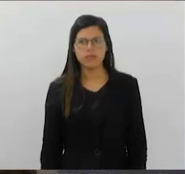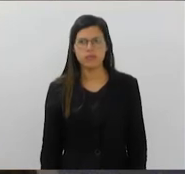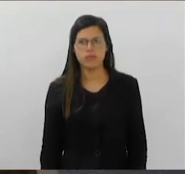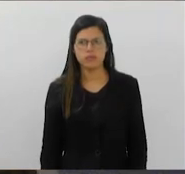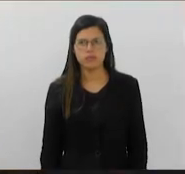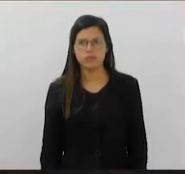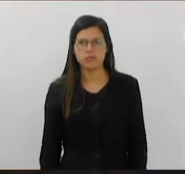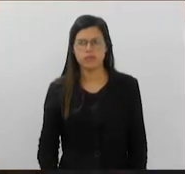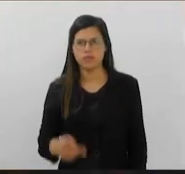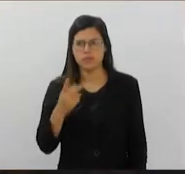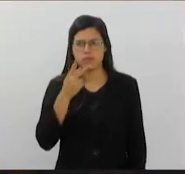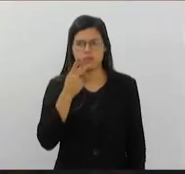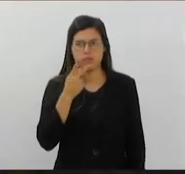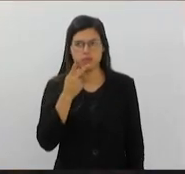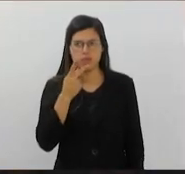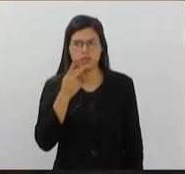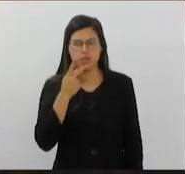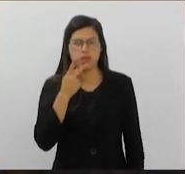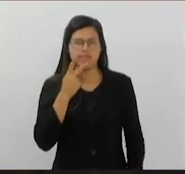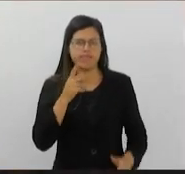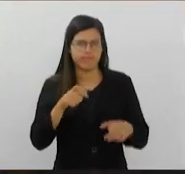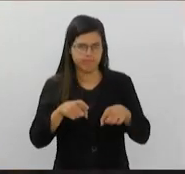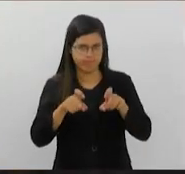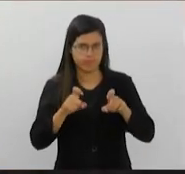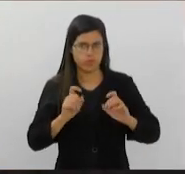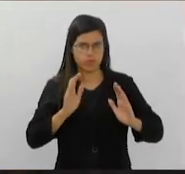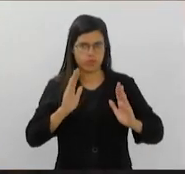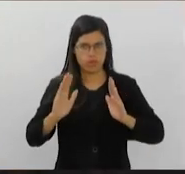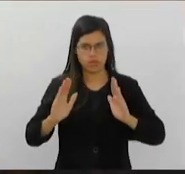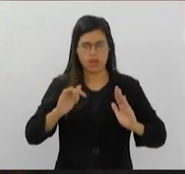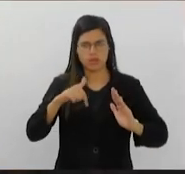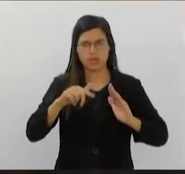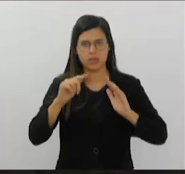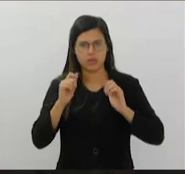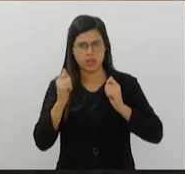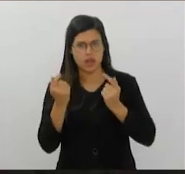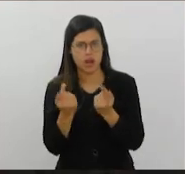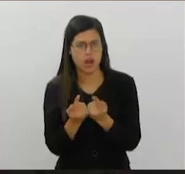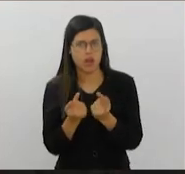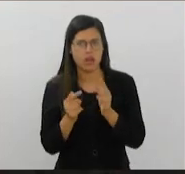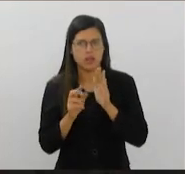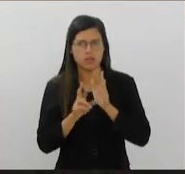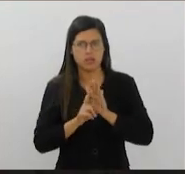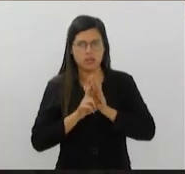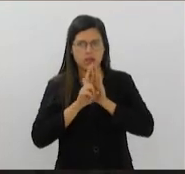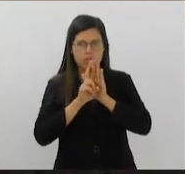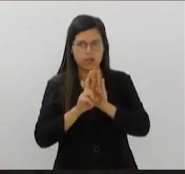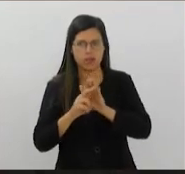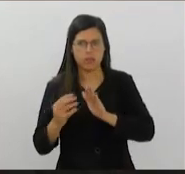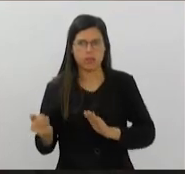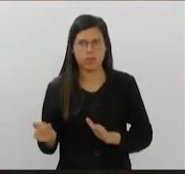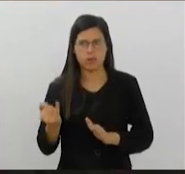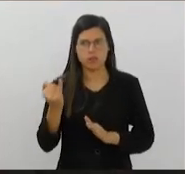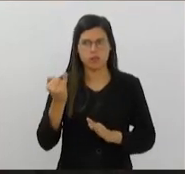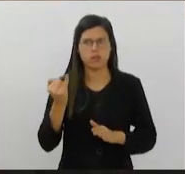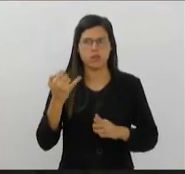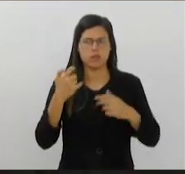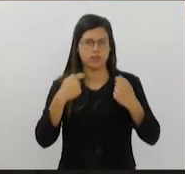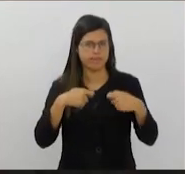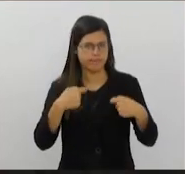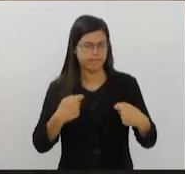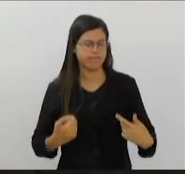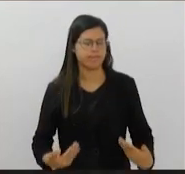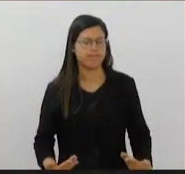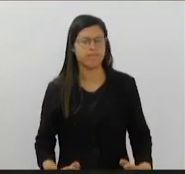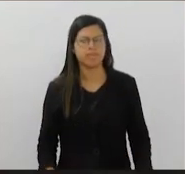Dizer a Vossa Excelência que o seu mandato aqui nessa casa é muito representativo, muito importante e muito necessário.